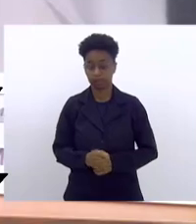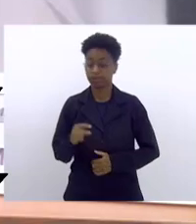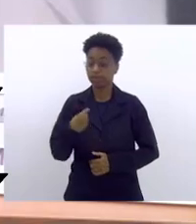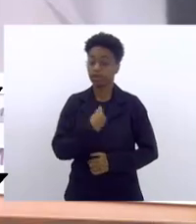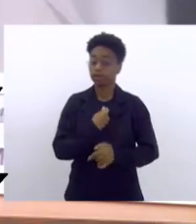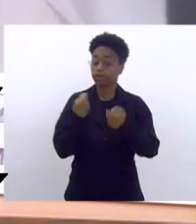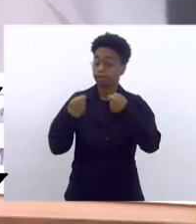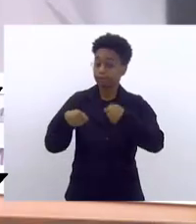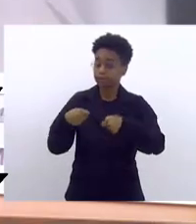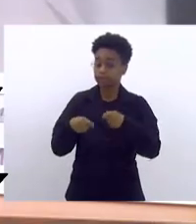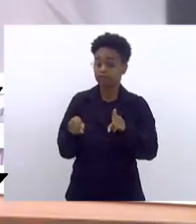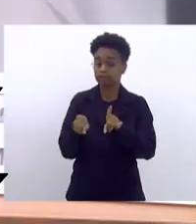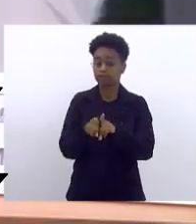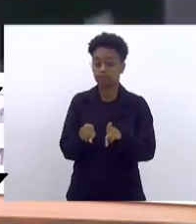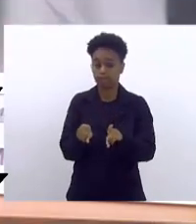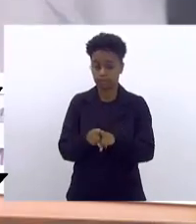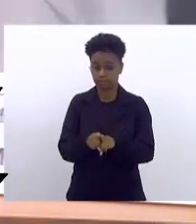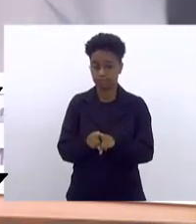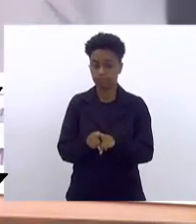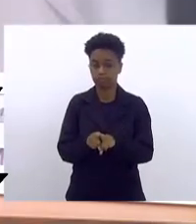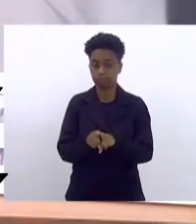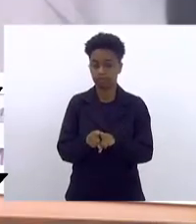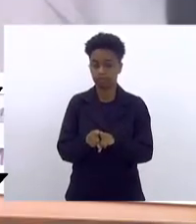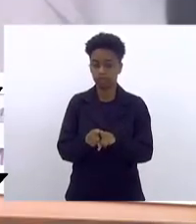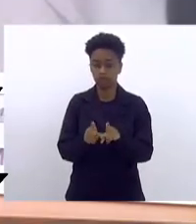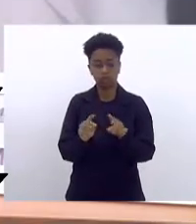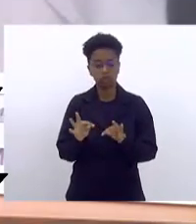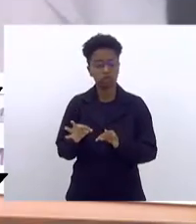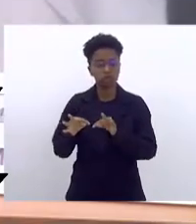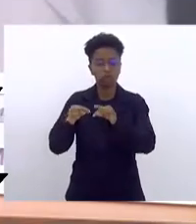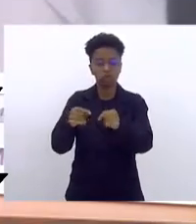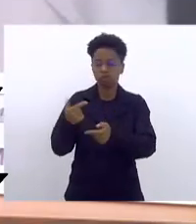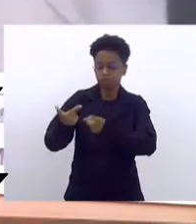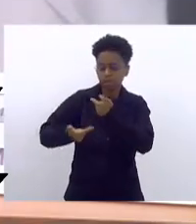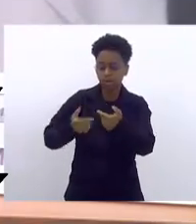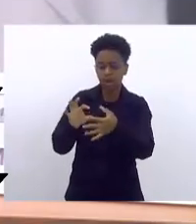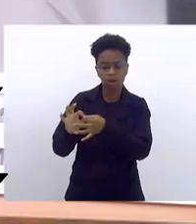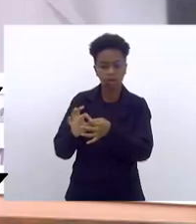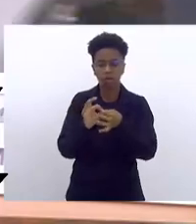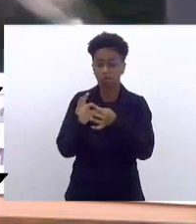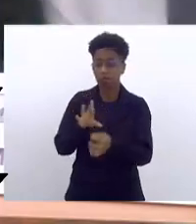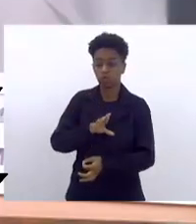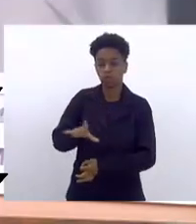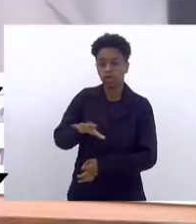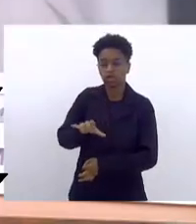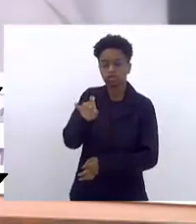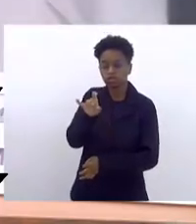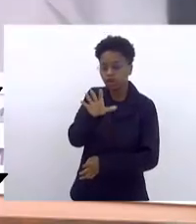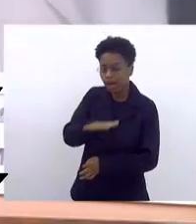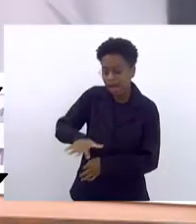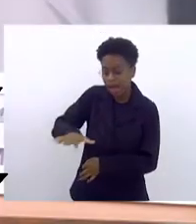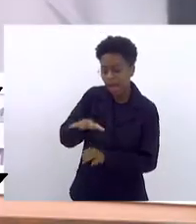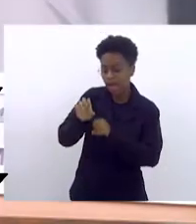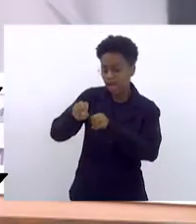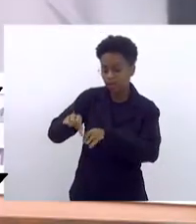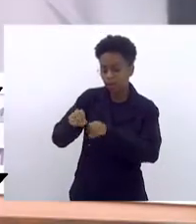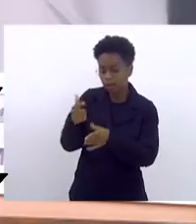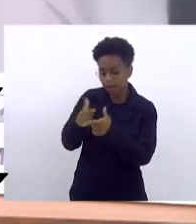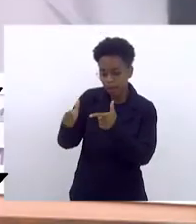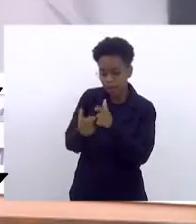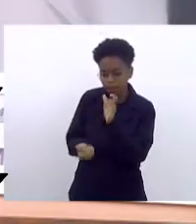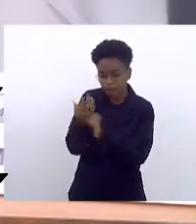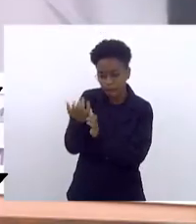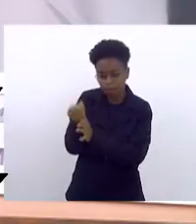também de todos trabalhando em conjunto não é porque seja somente no campo educacional que os problemas